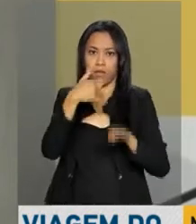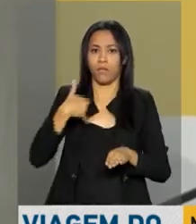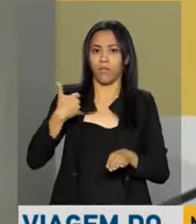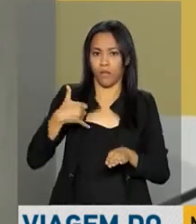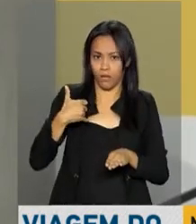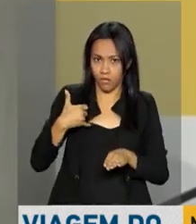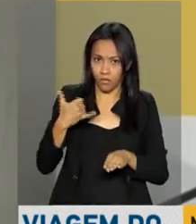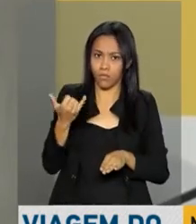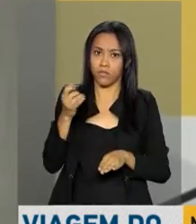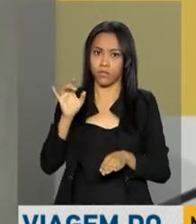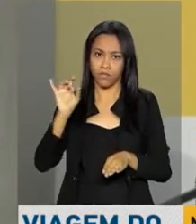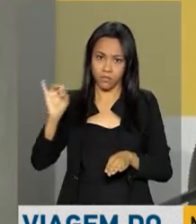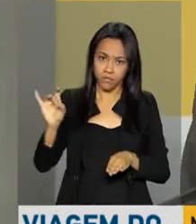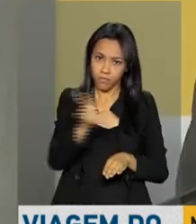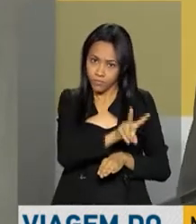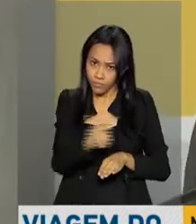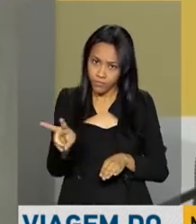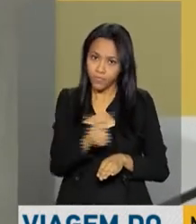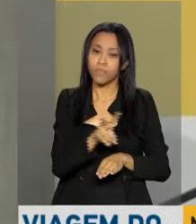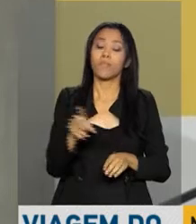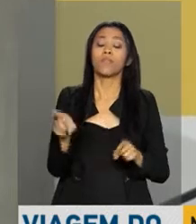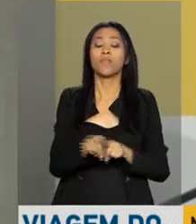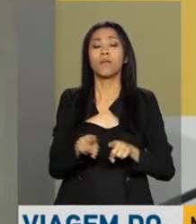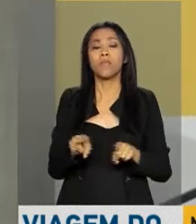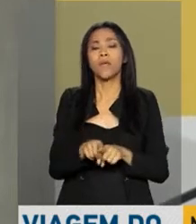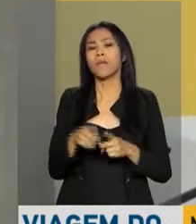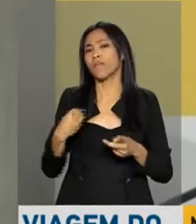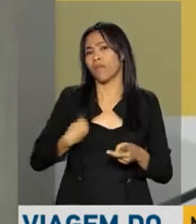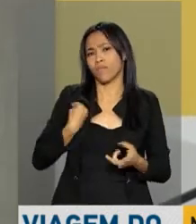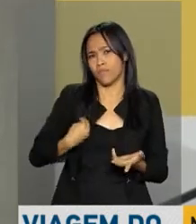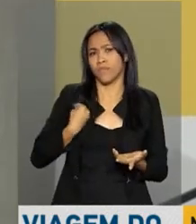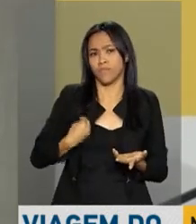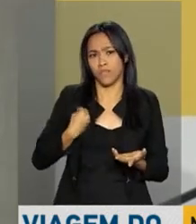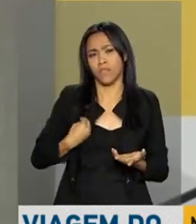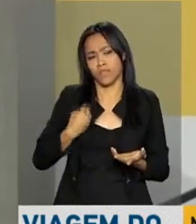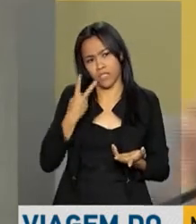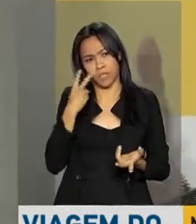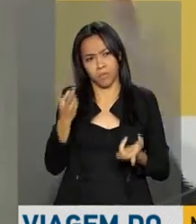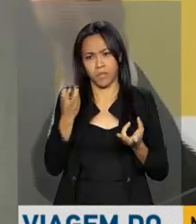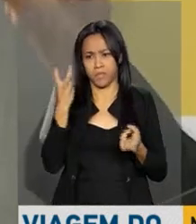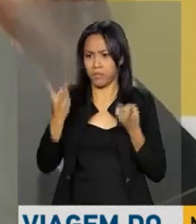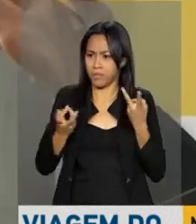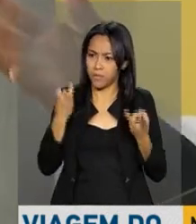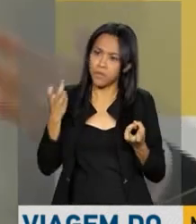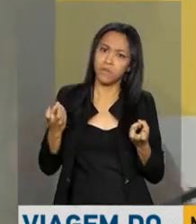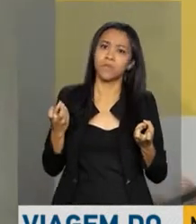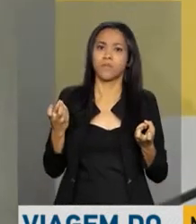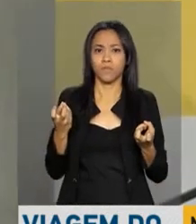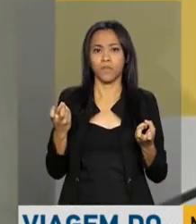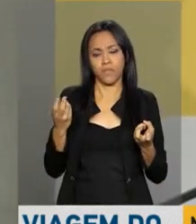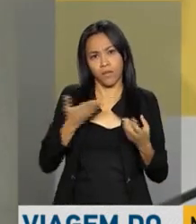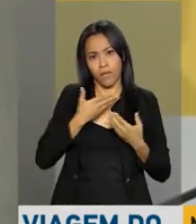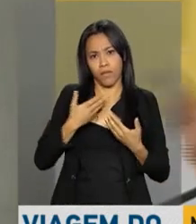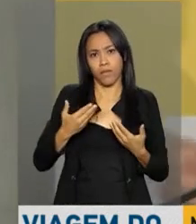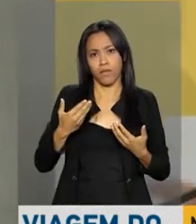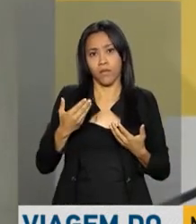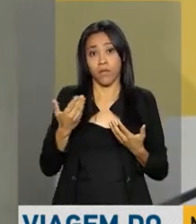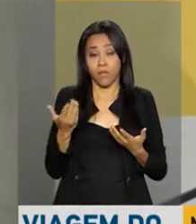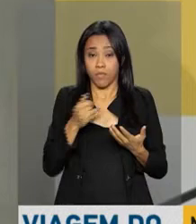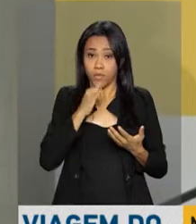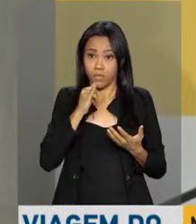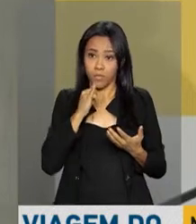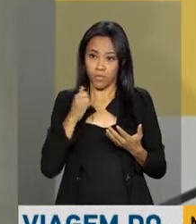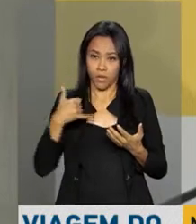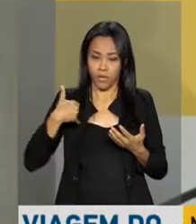o prazo tendo em vista as condições naturais de vida é natureza determinou que a faixa